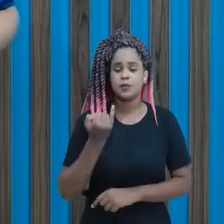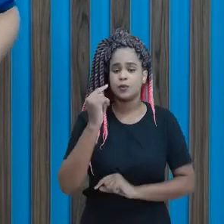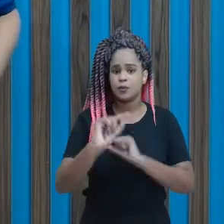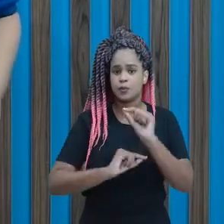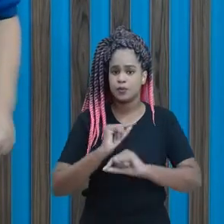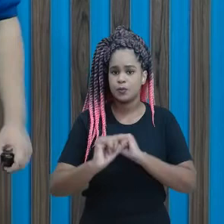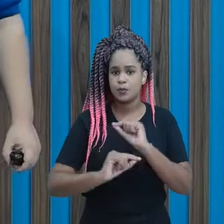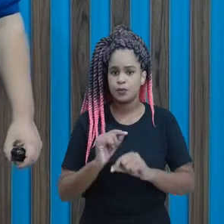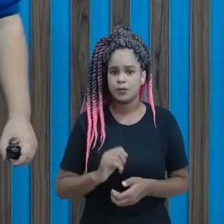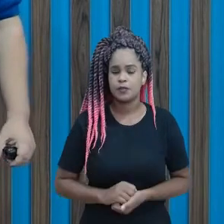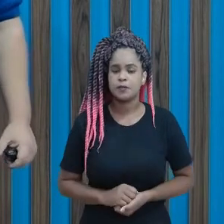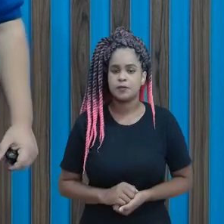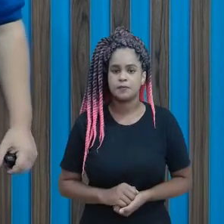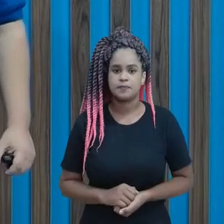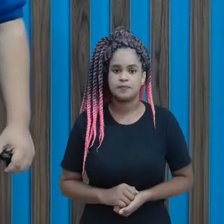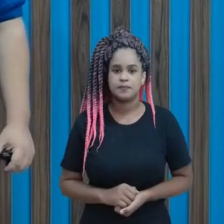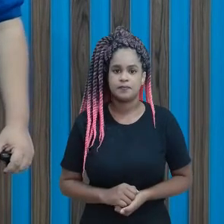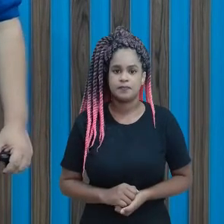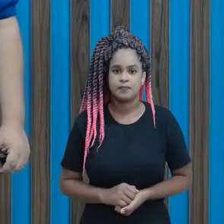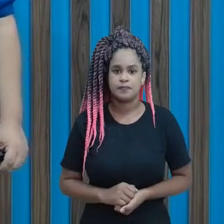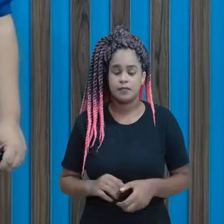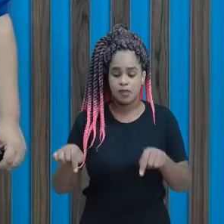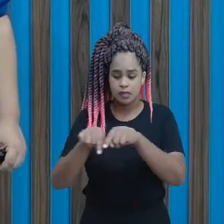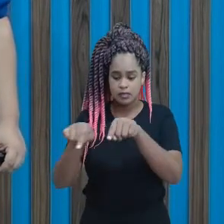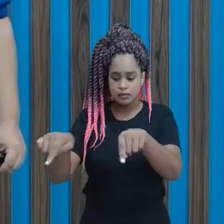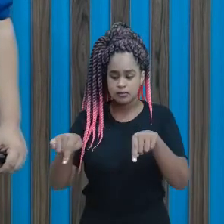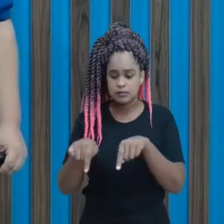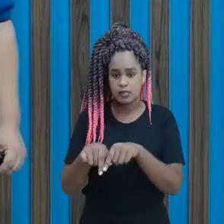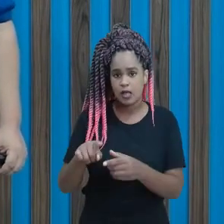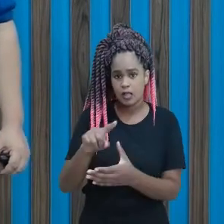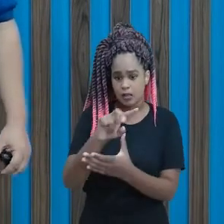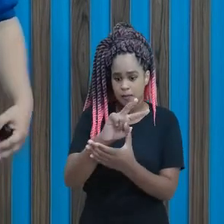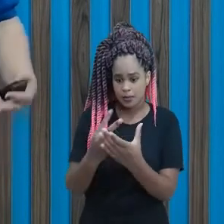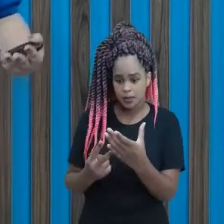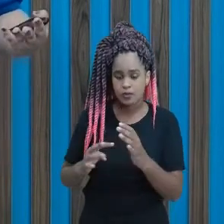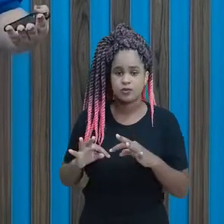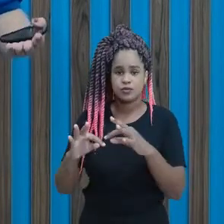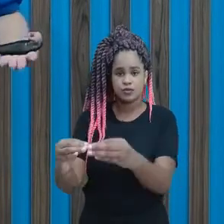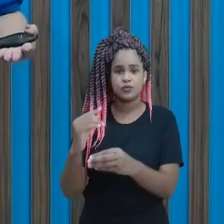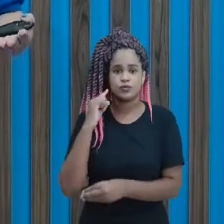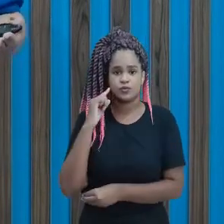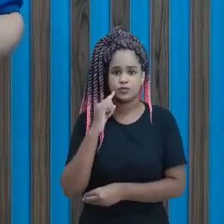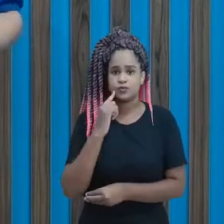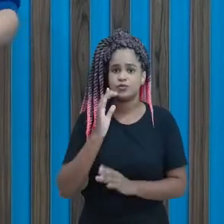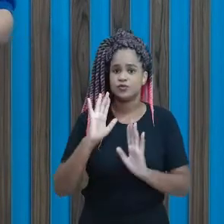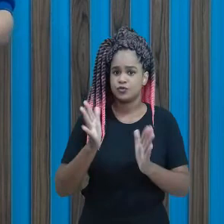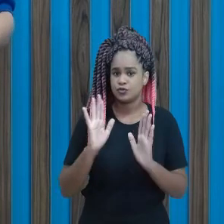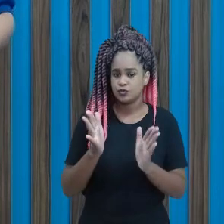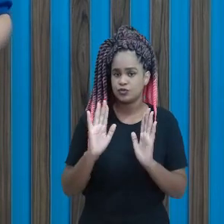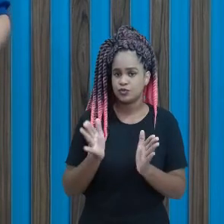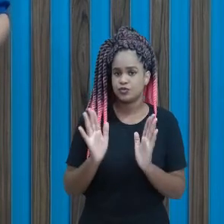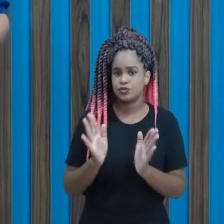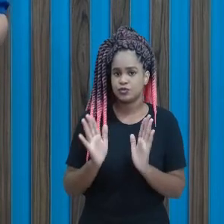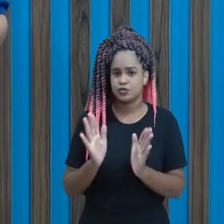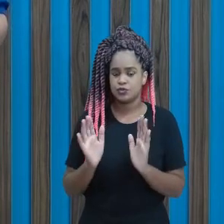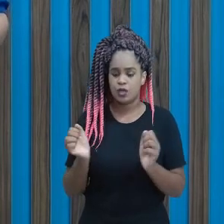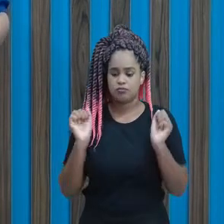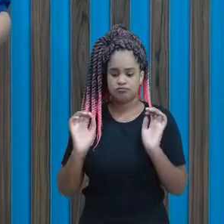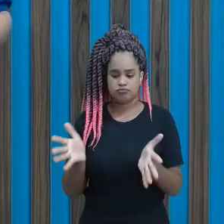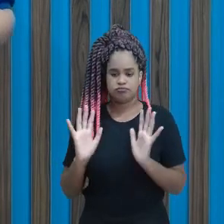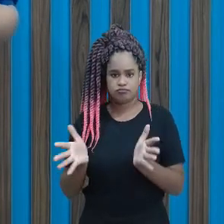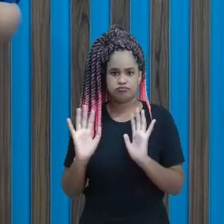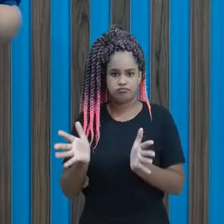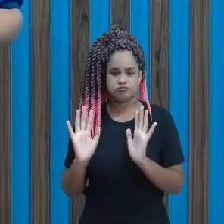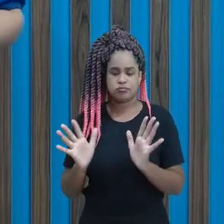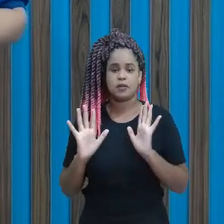que dessa sala bilíngue, todos os surdos que já têm são ministradas as aulas em línguas de